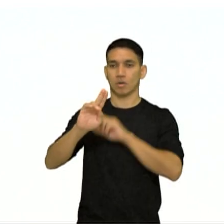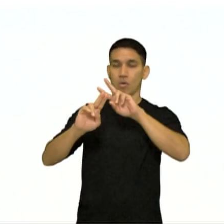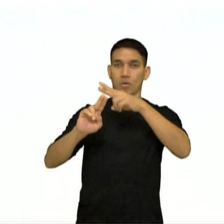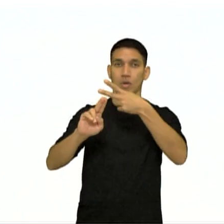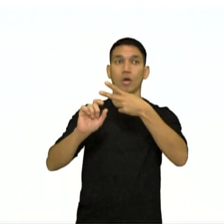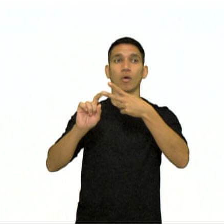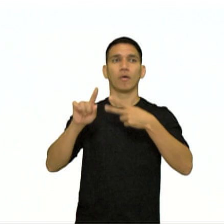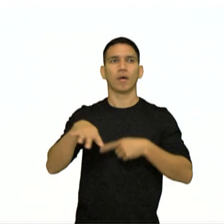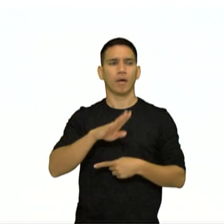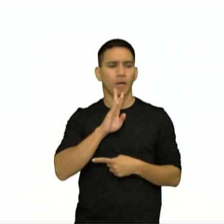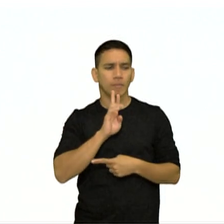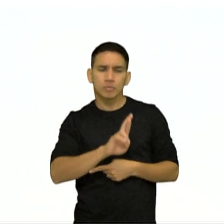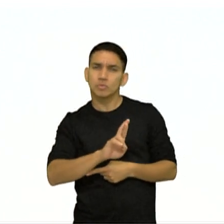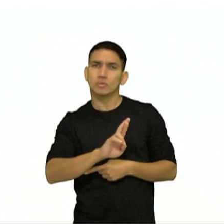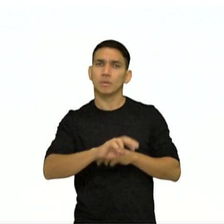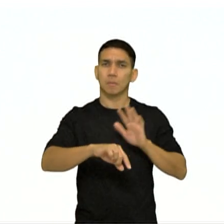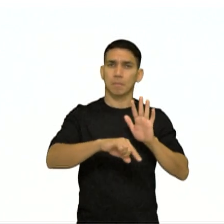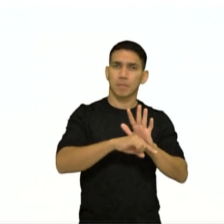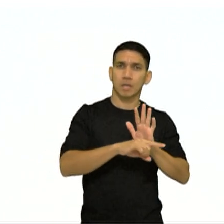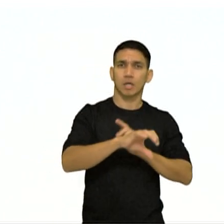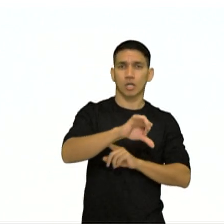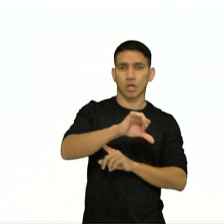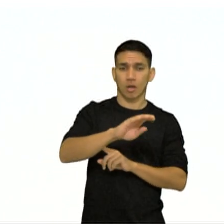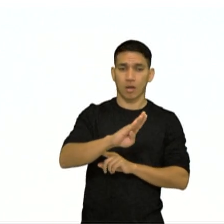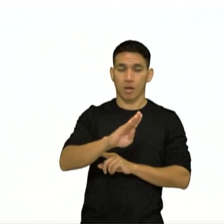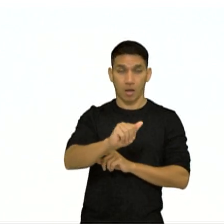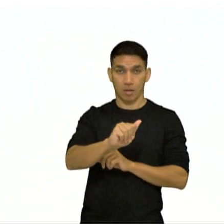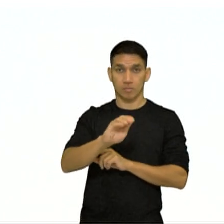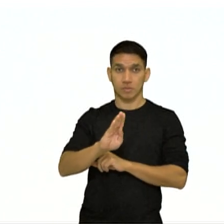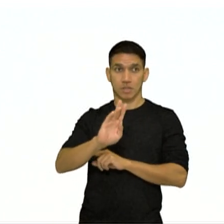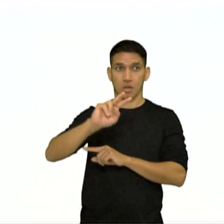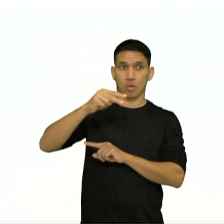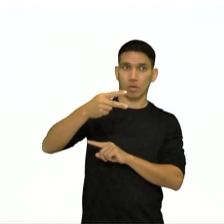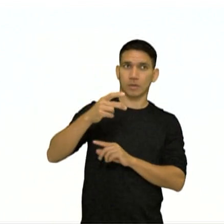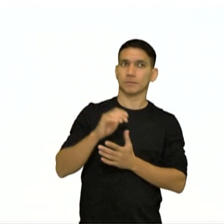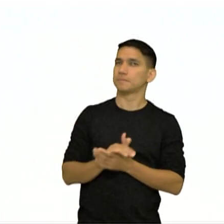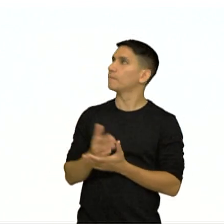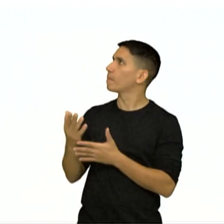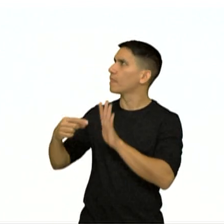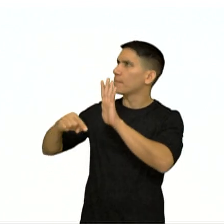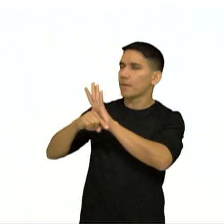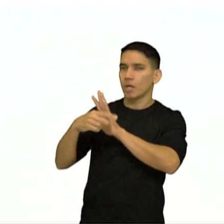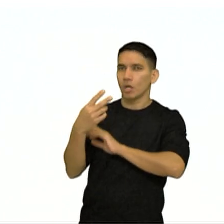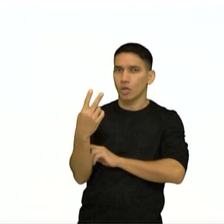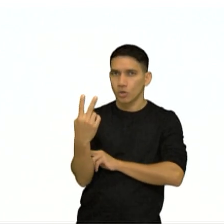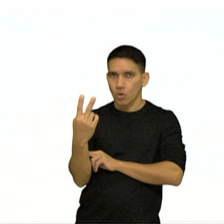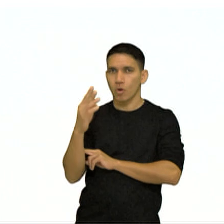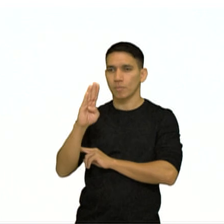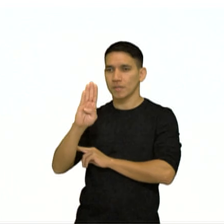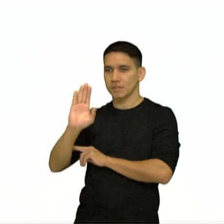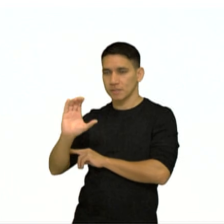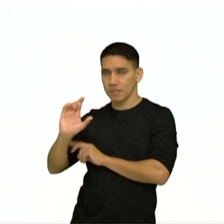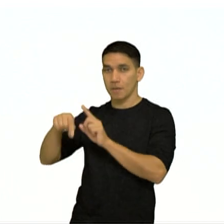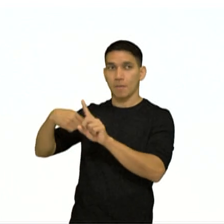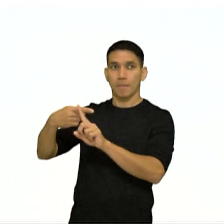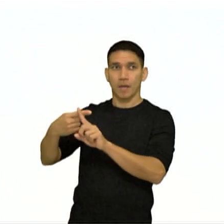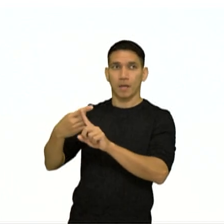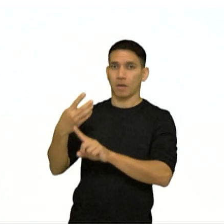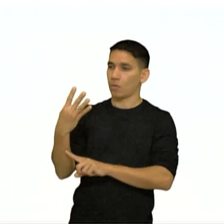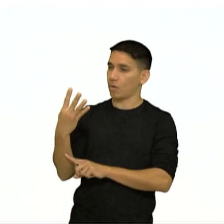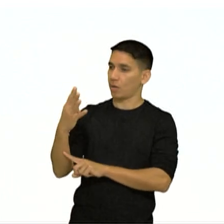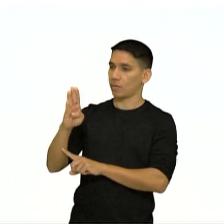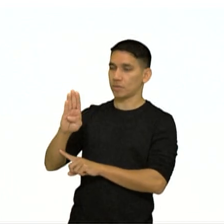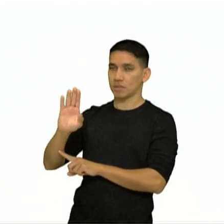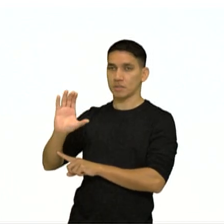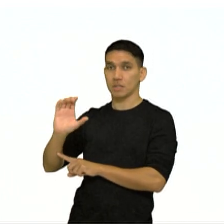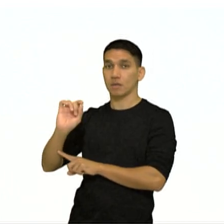9 A B ao quadrado ou menos dois BC mais 4 BC vai dar mais